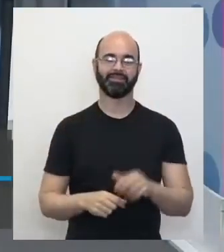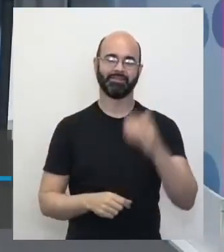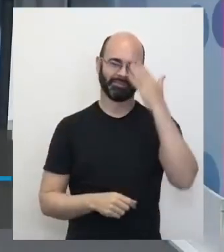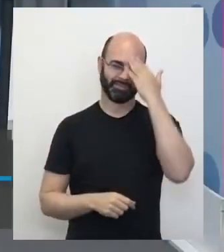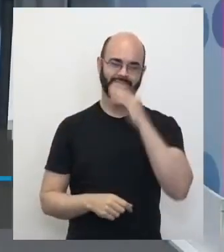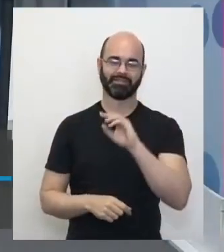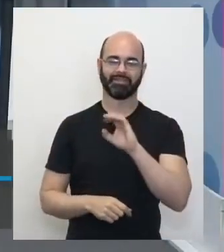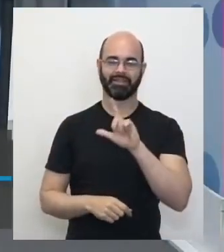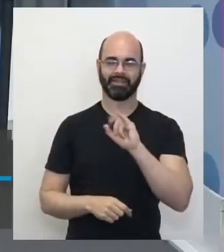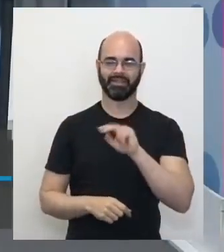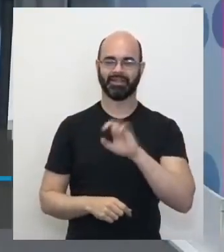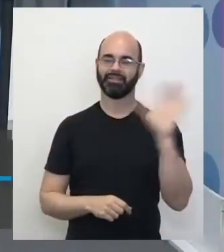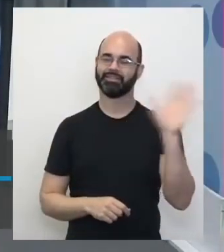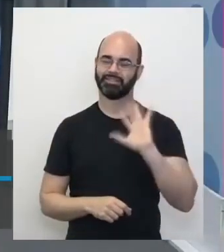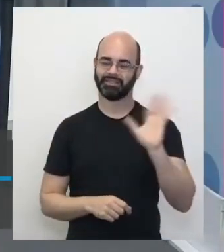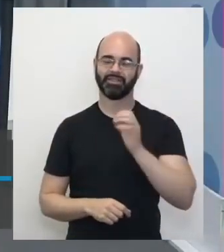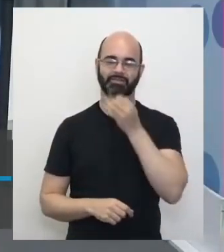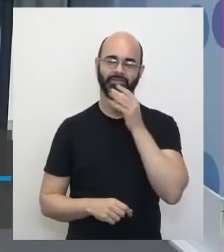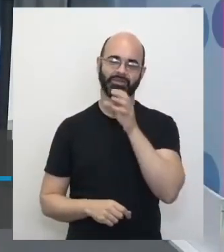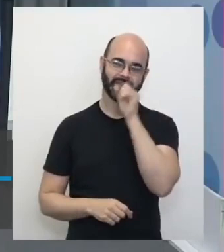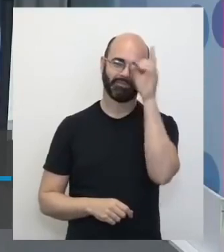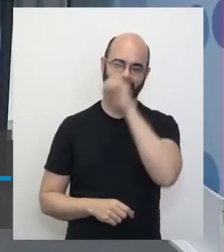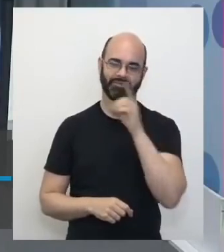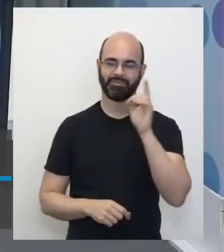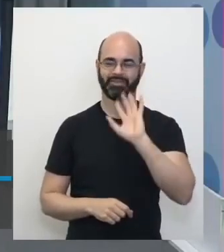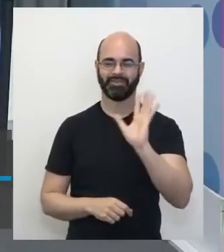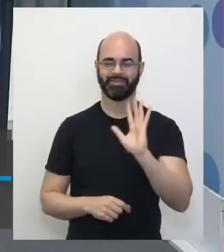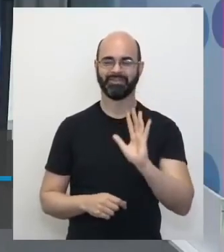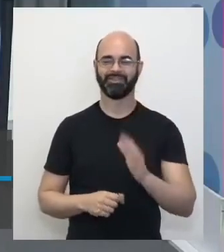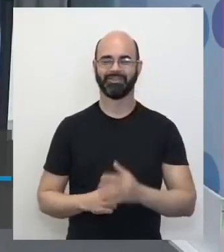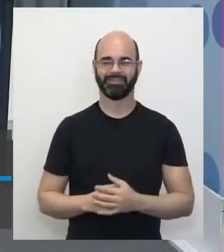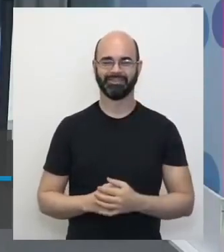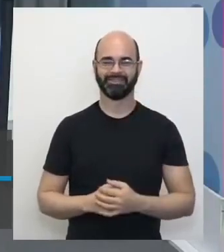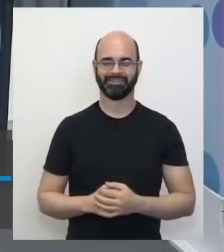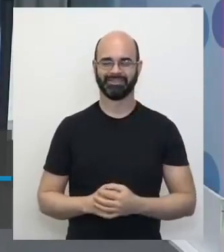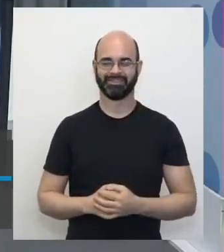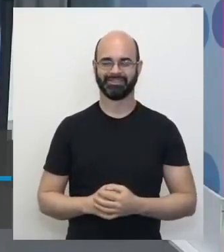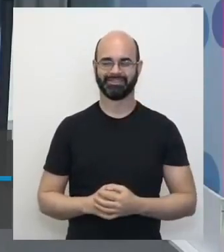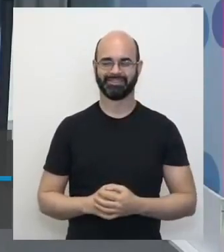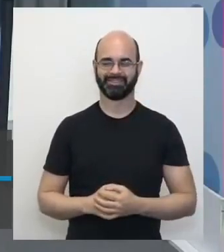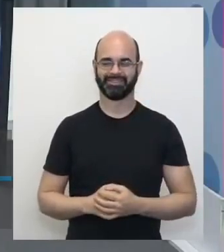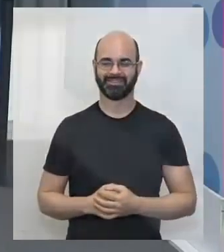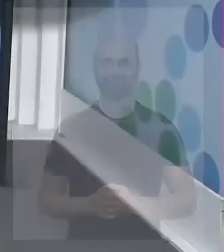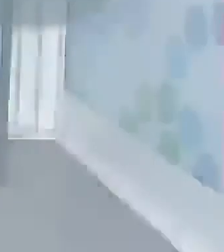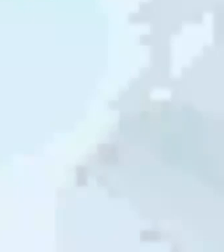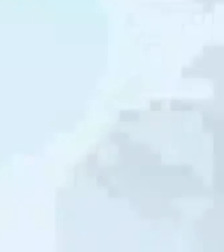Silene. Tchau, tchau. Bom final de semana. Avaliem a nossa aula. Sextou.